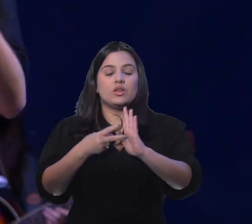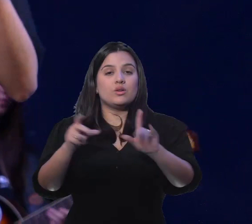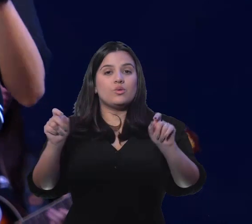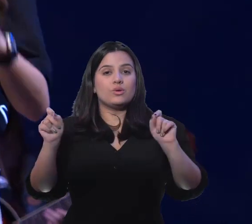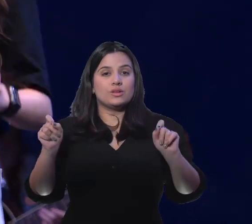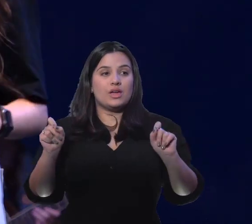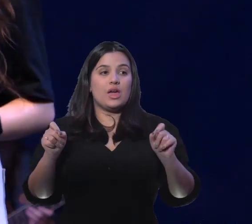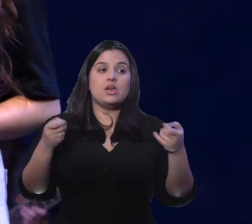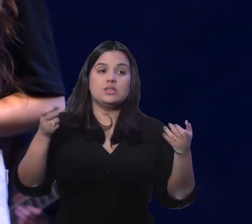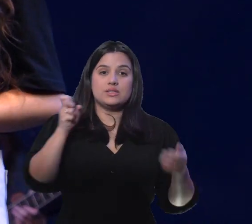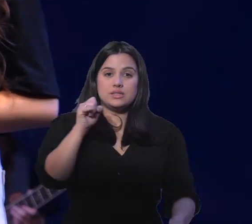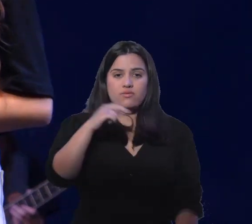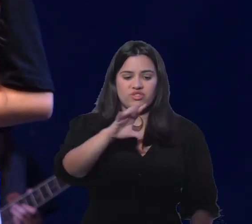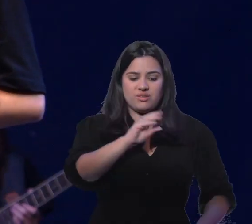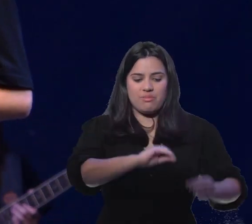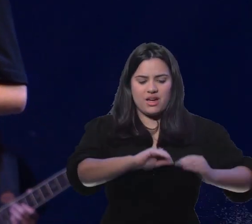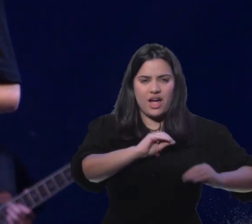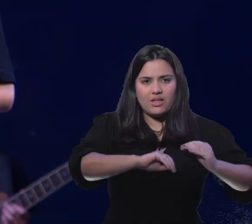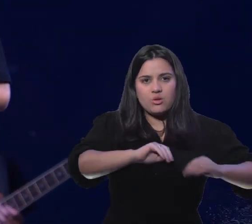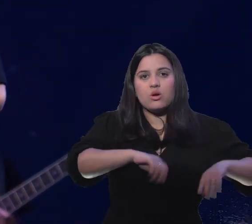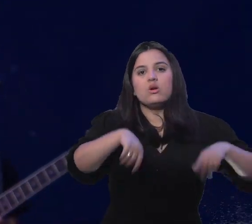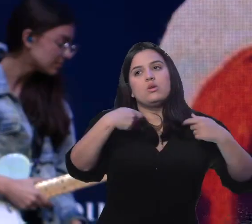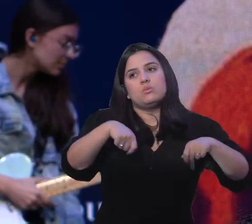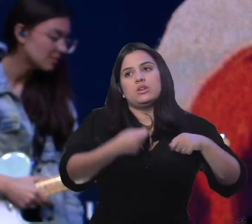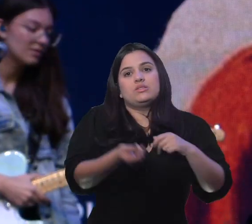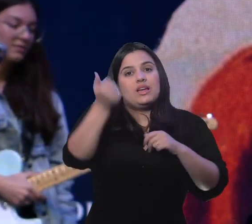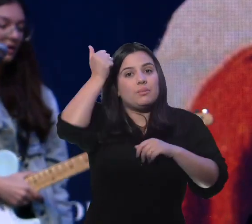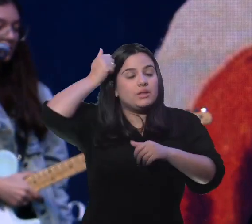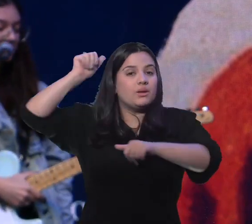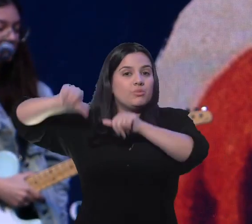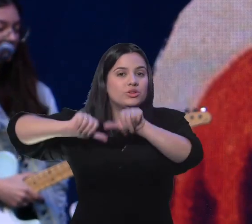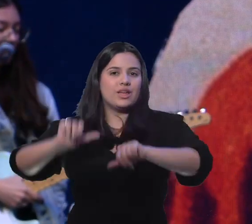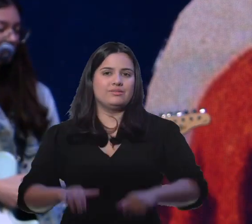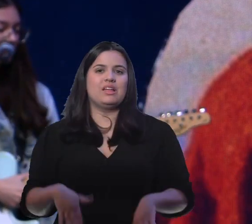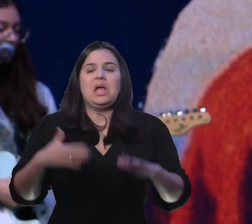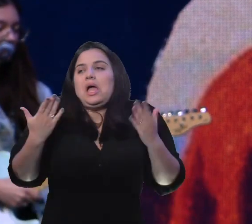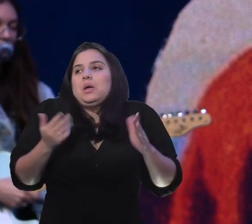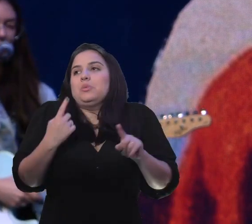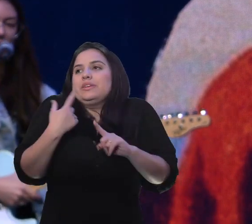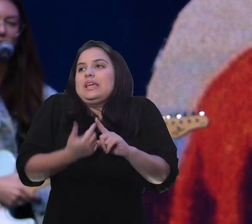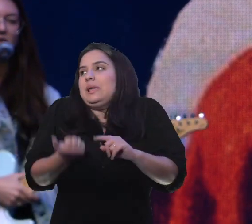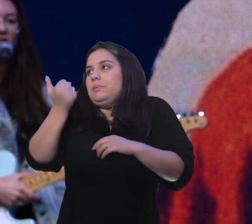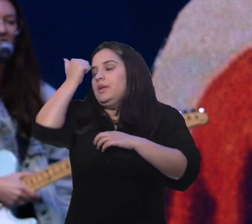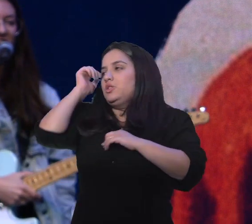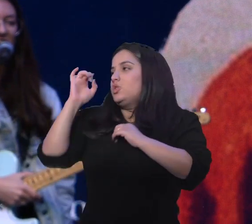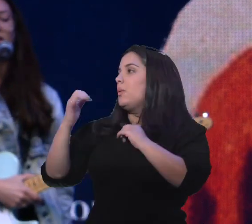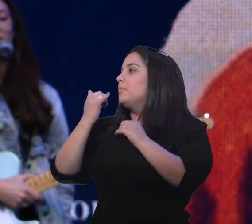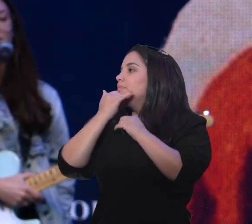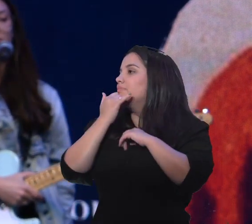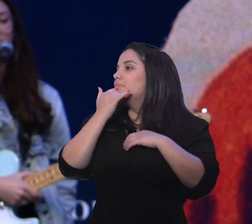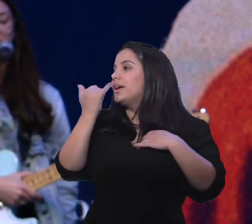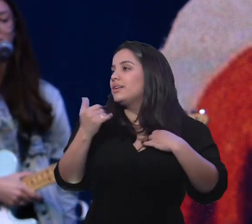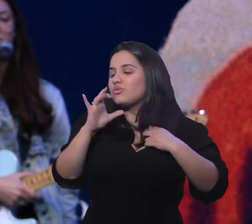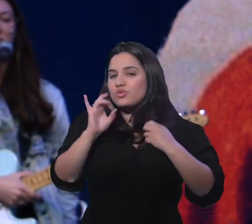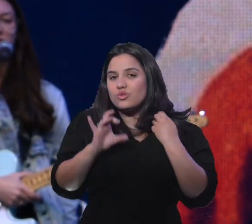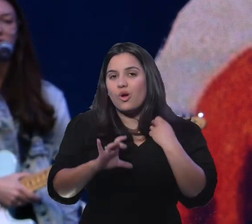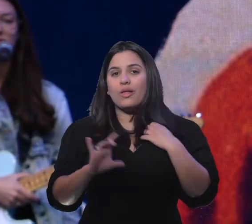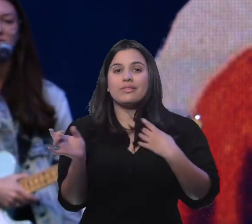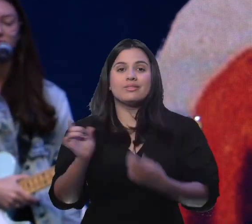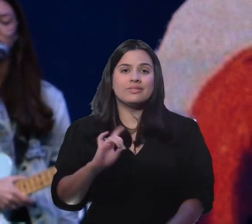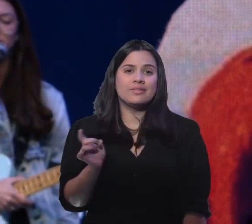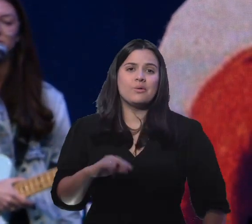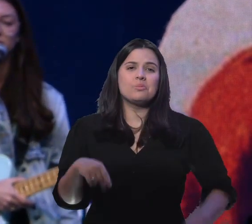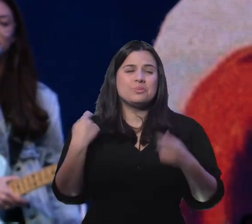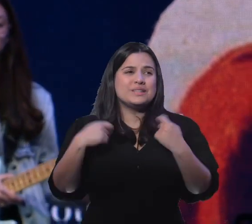para um padrão justo. Arrependimento não é apenas remorso a respeito de algo, mas uma mudança de